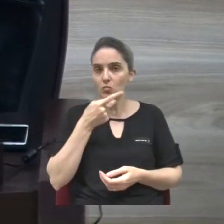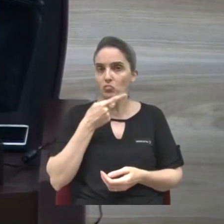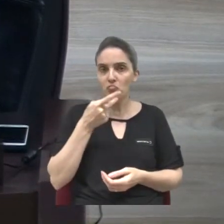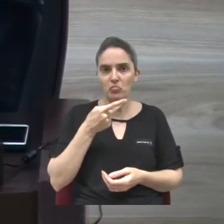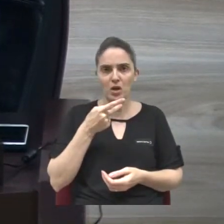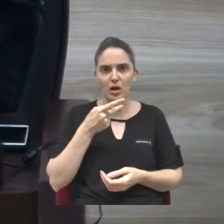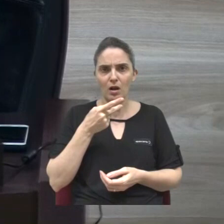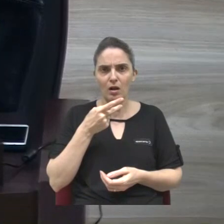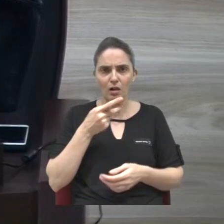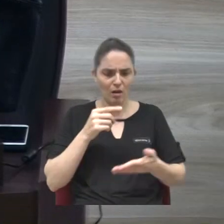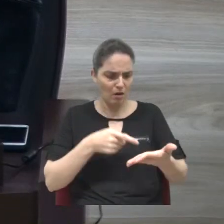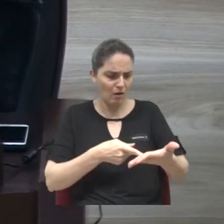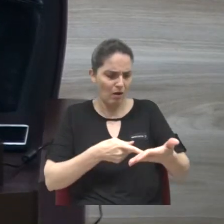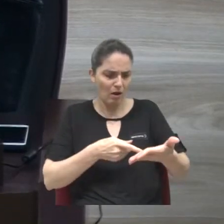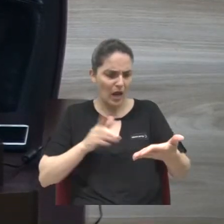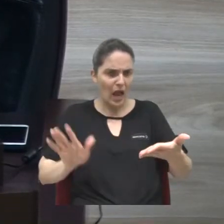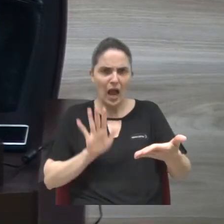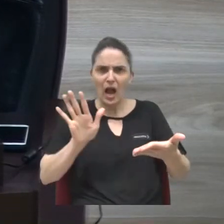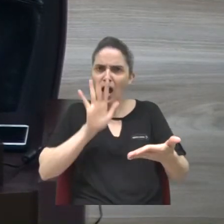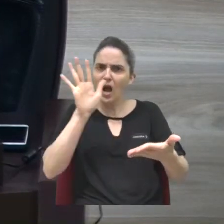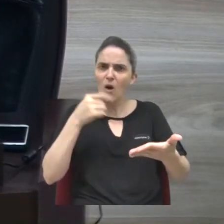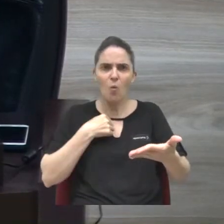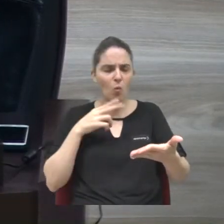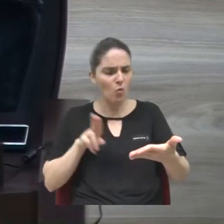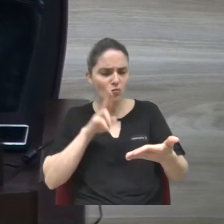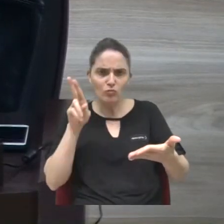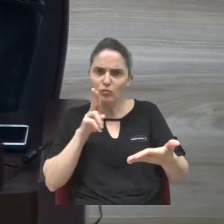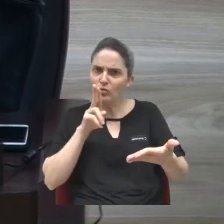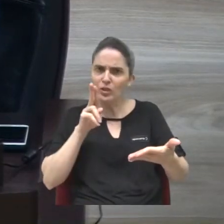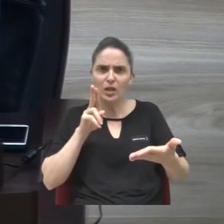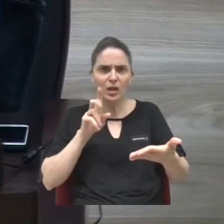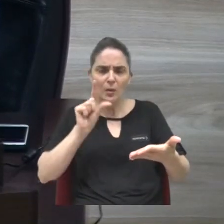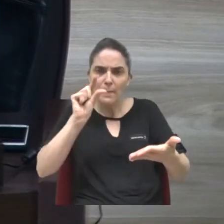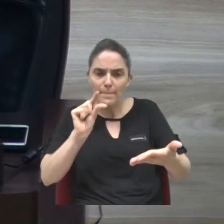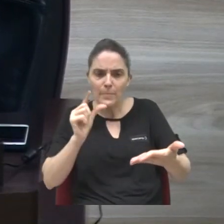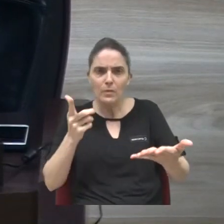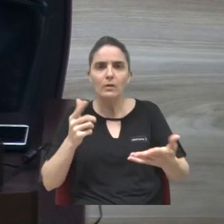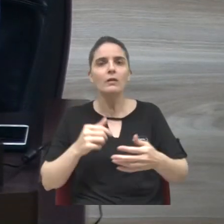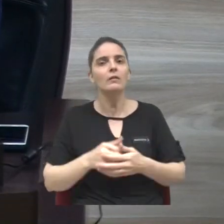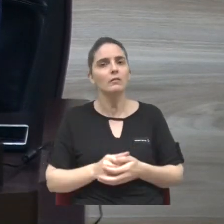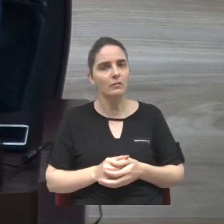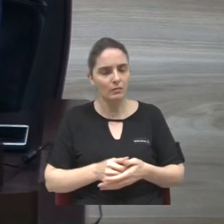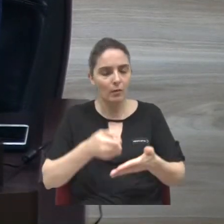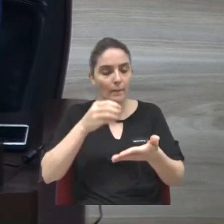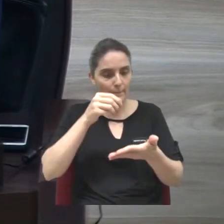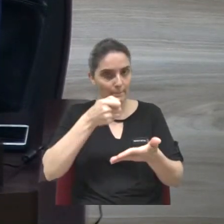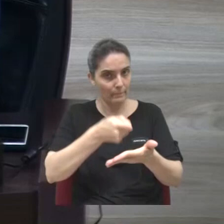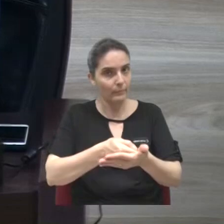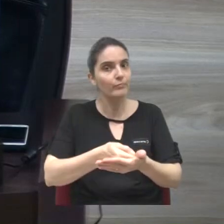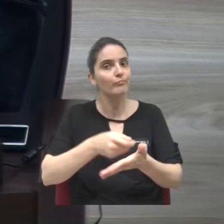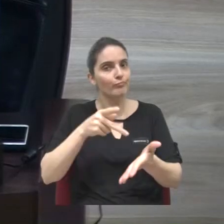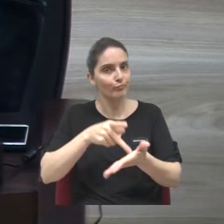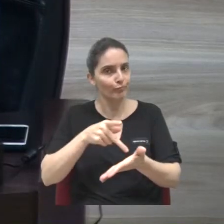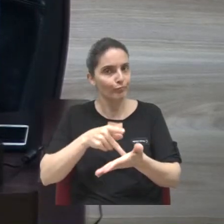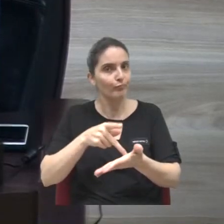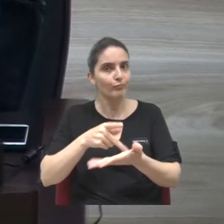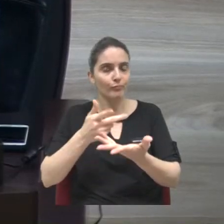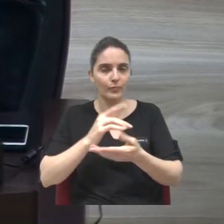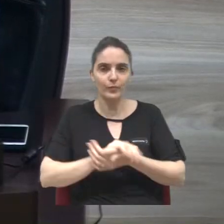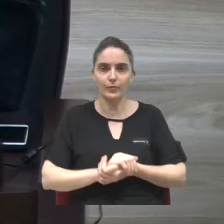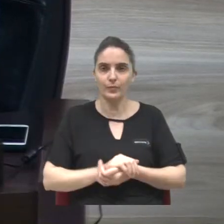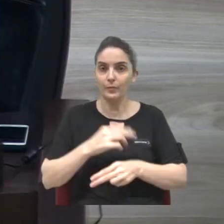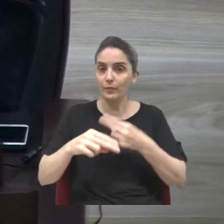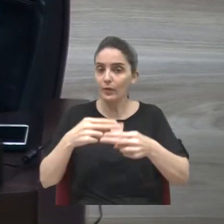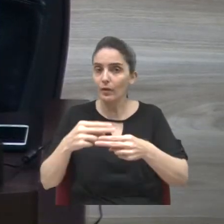água, volume 6, folhas 1002. Com isso, conclui-se naquela comissão